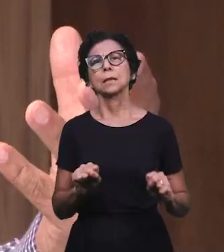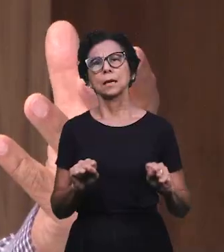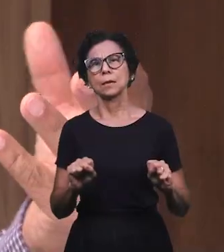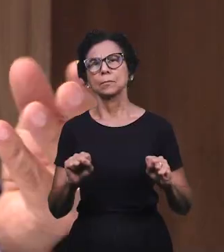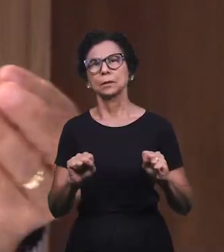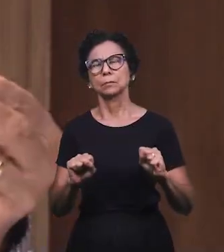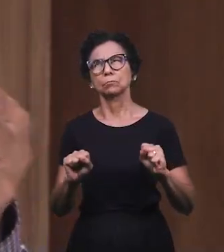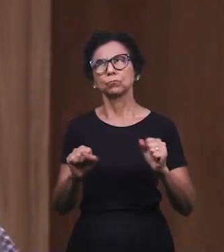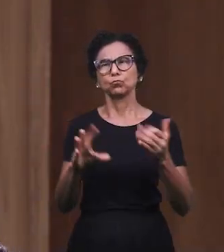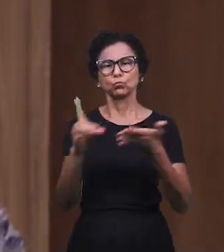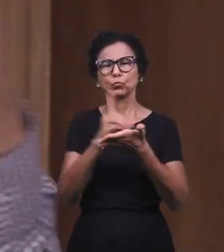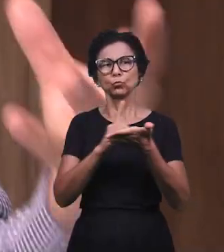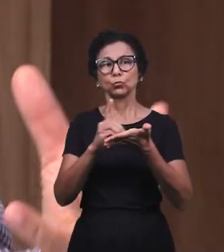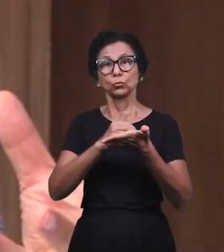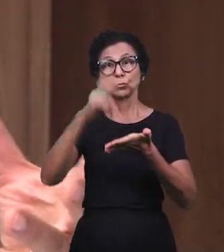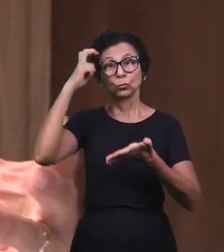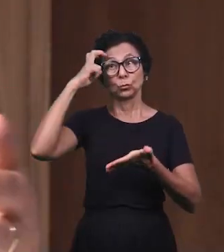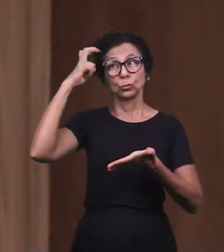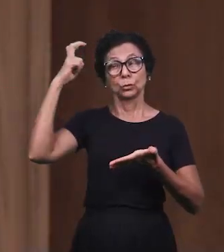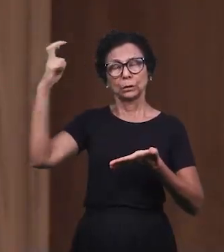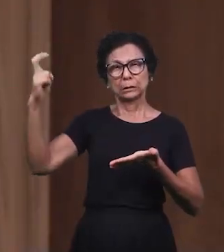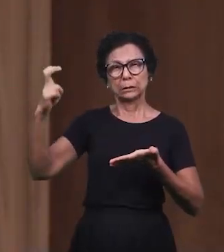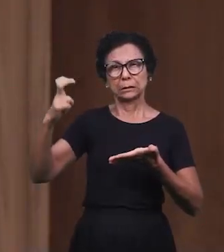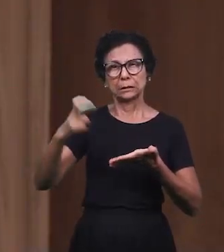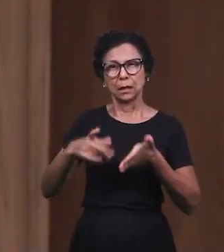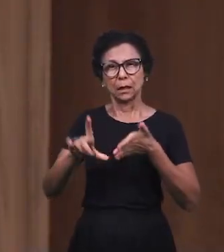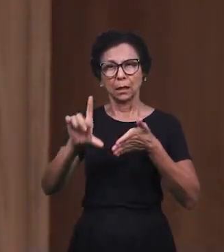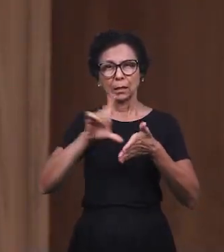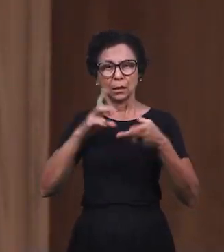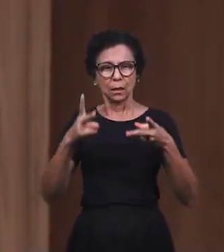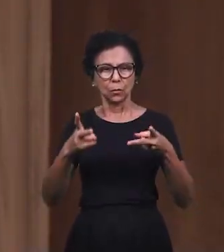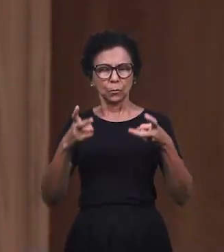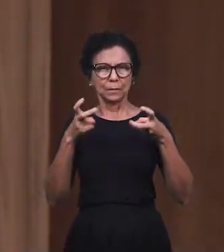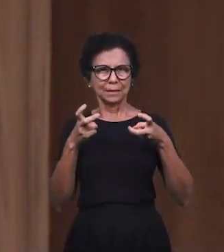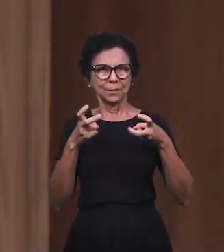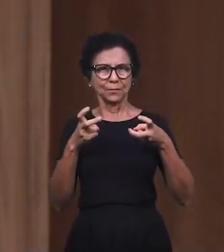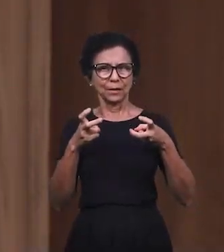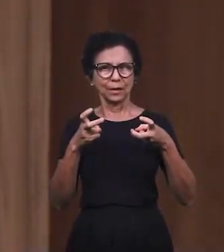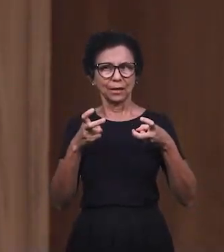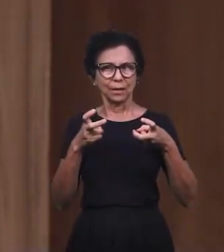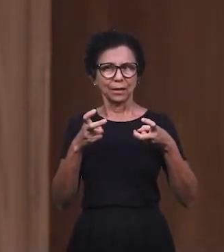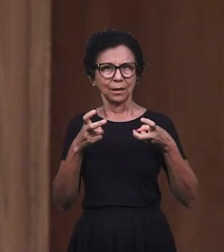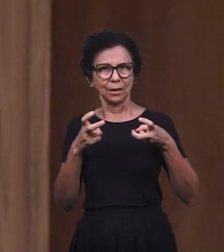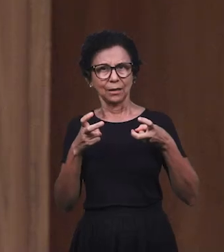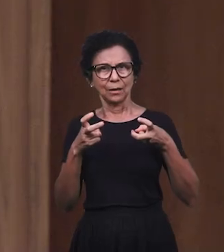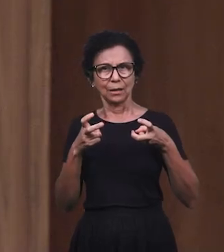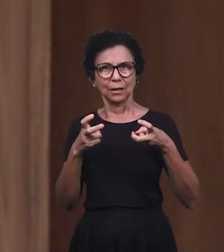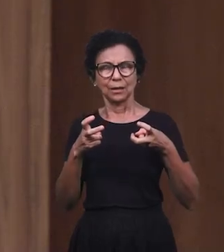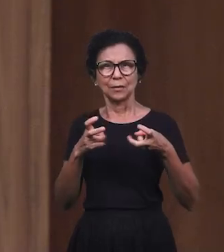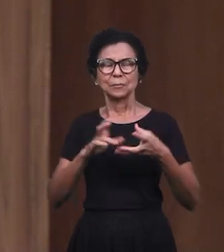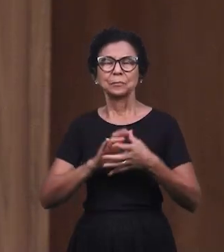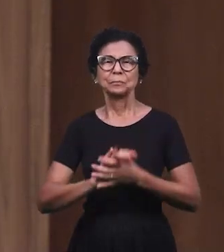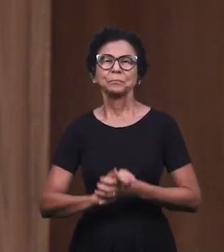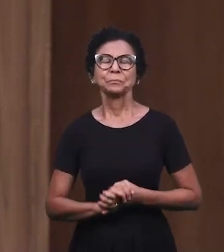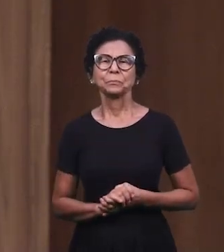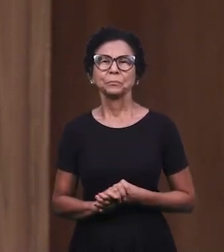ter a anteevidência do que nós chamamos de dead ends, não